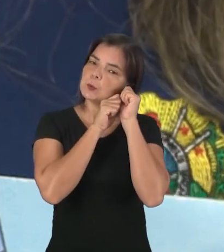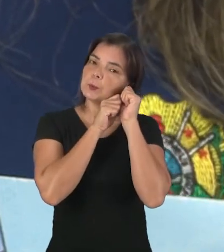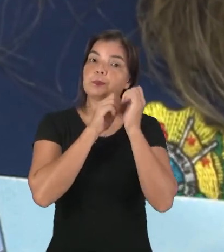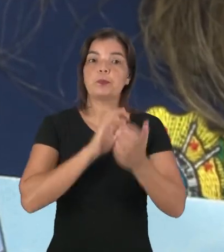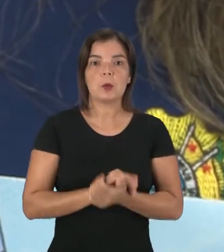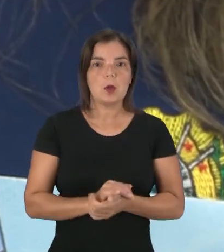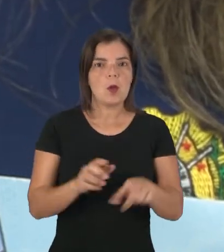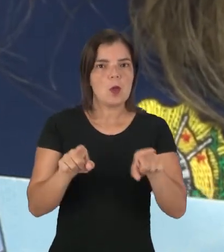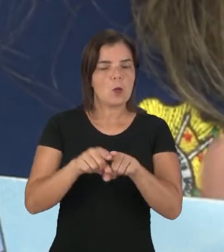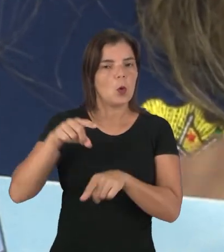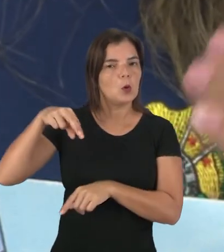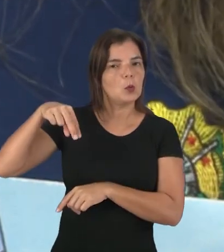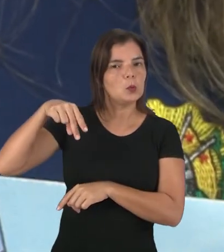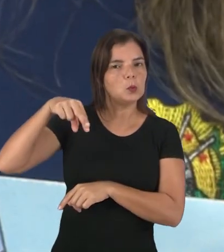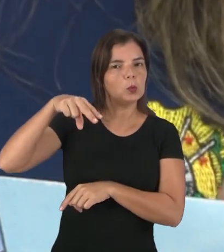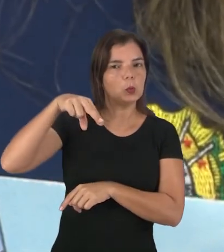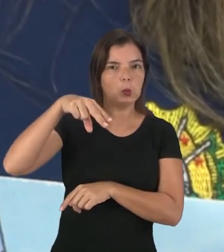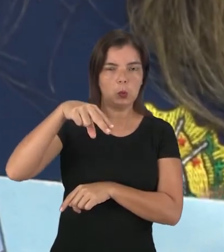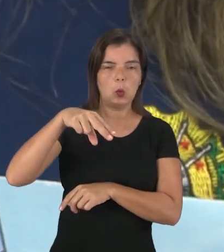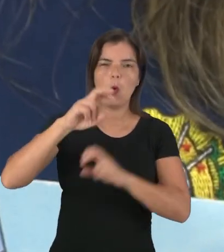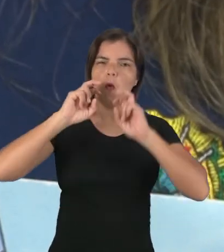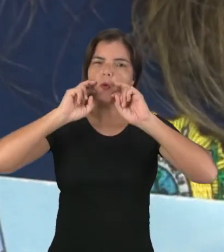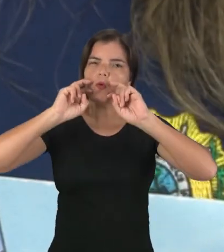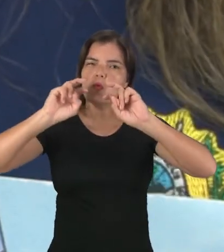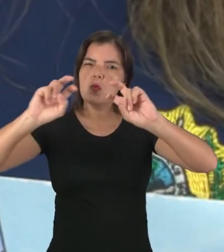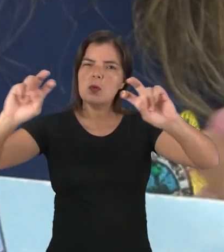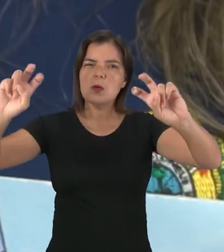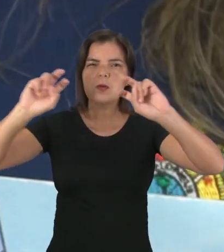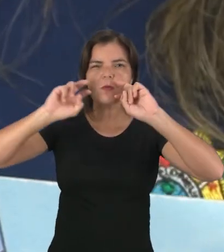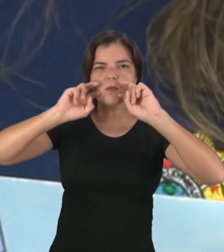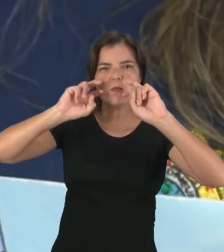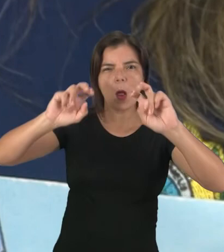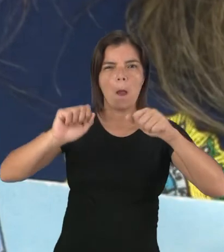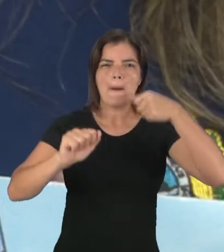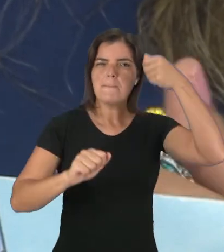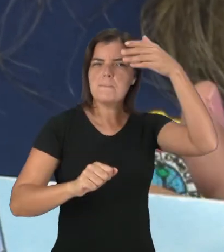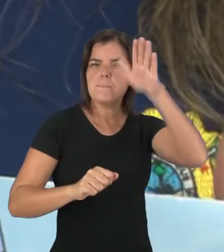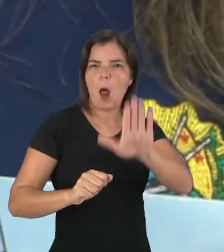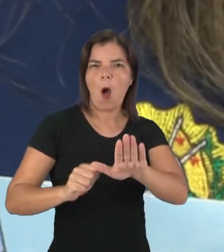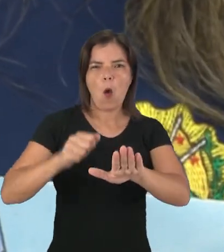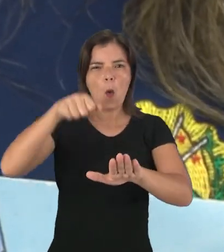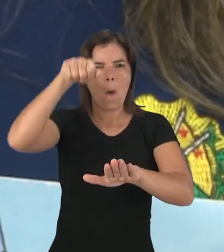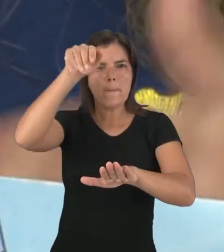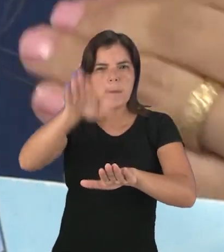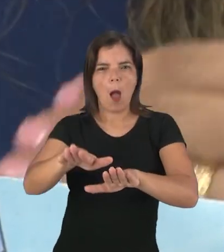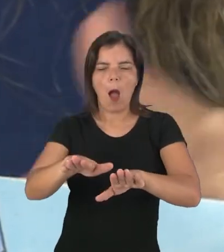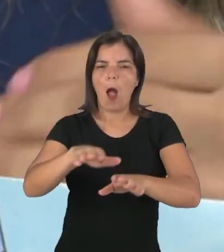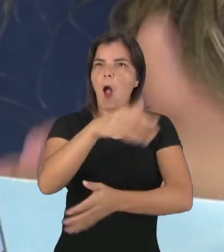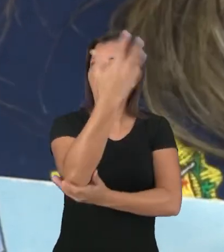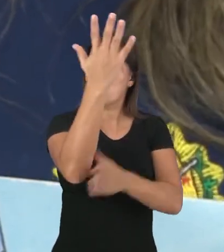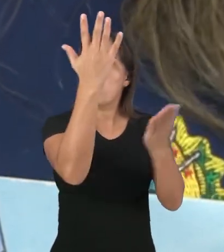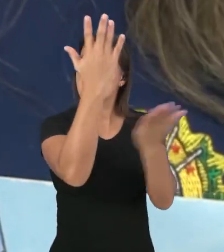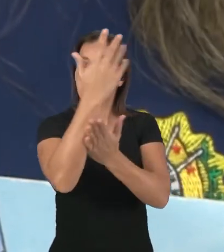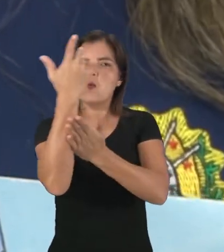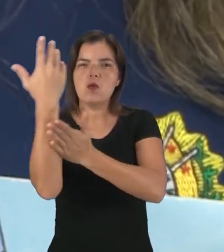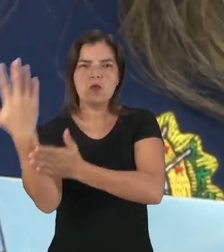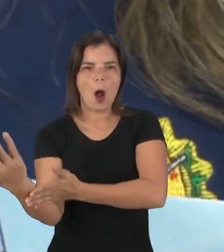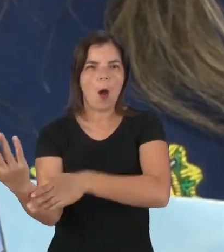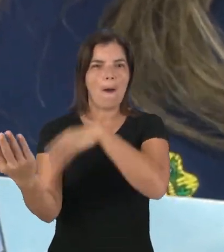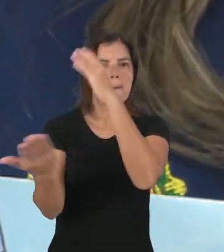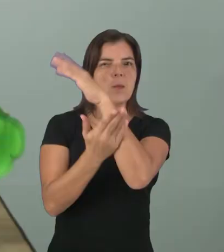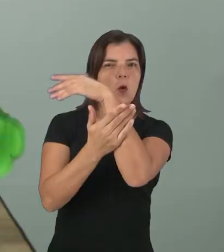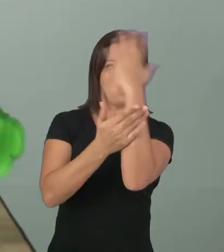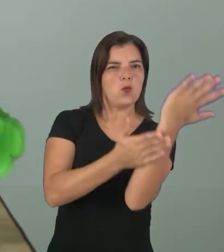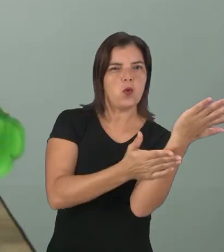descansar. E quando ele anda, ele sai com gritos, com berros, quebrando galhos, derrubando árvores, deixando um maior rastro